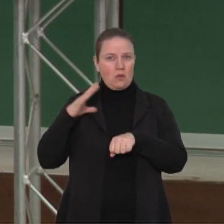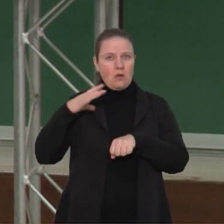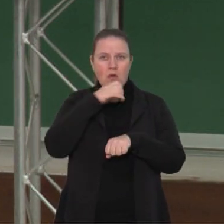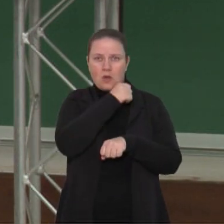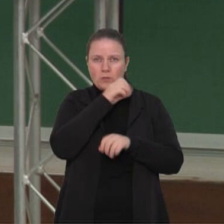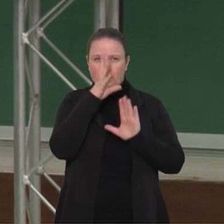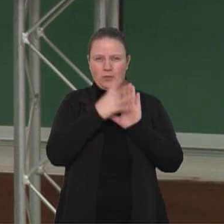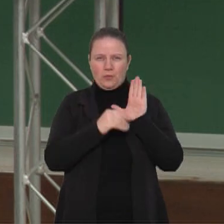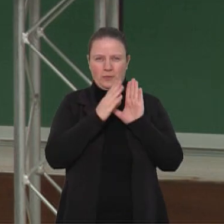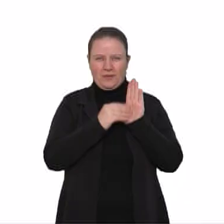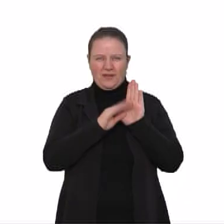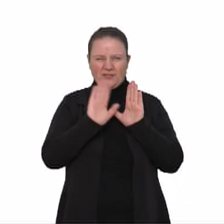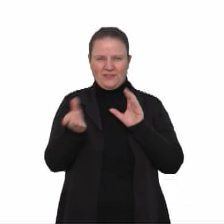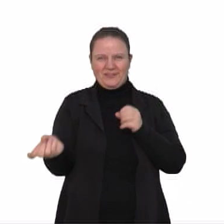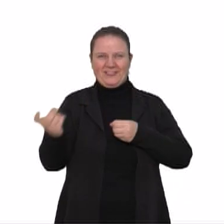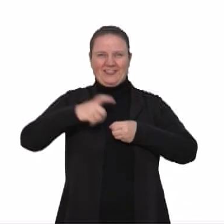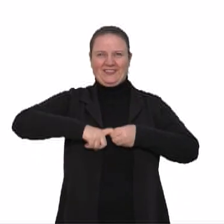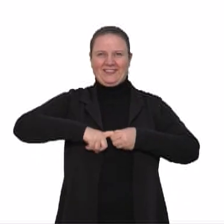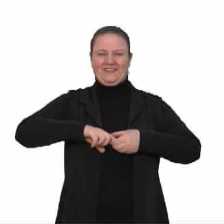já voltamos, tá?